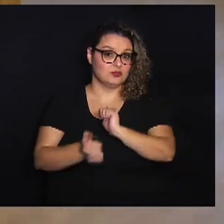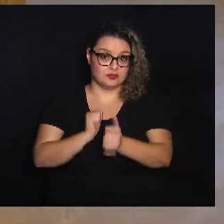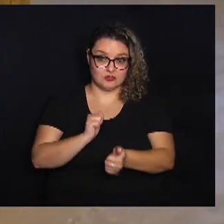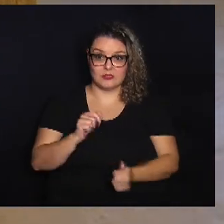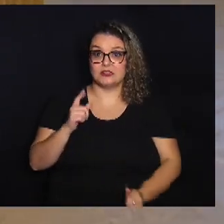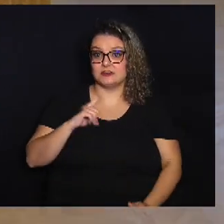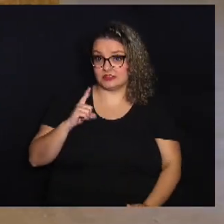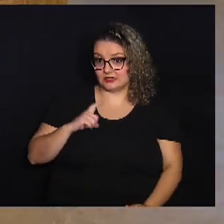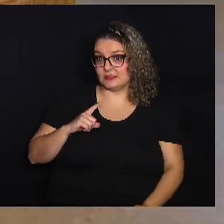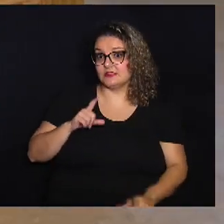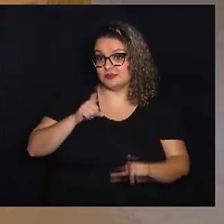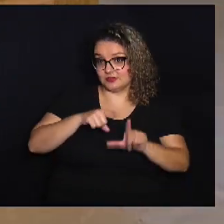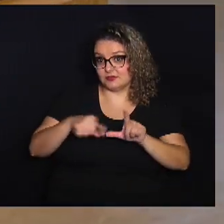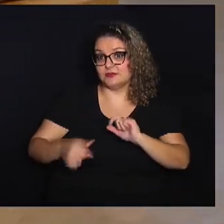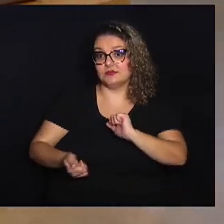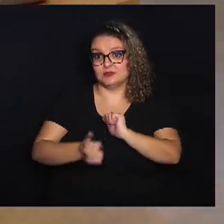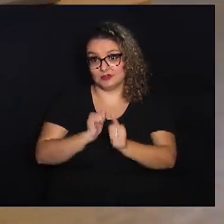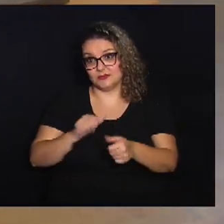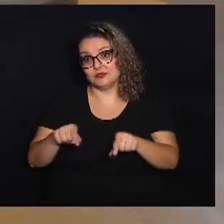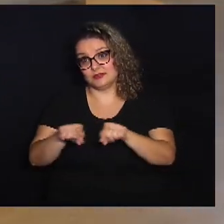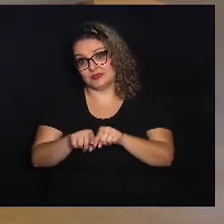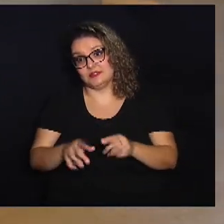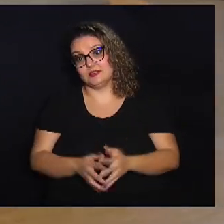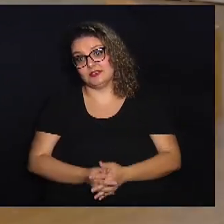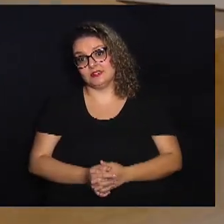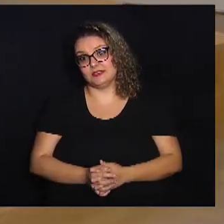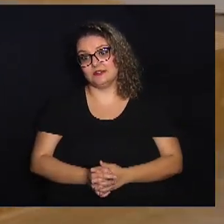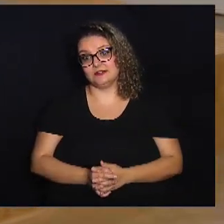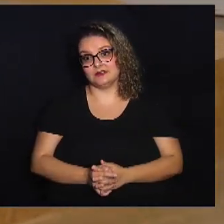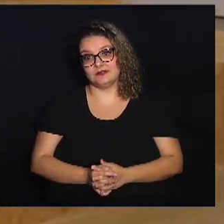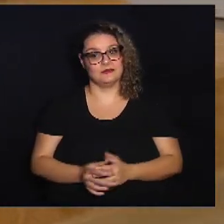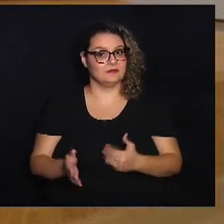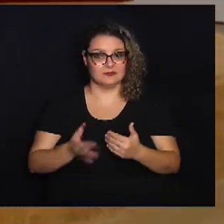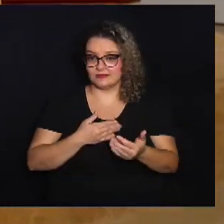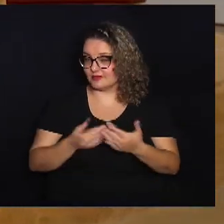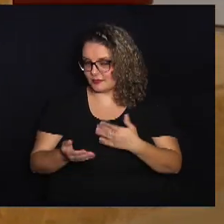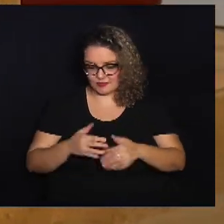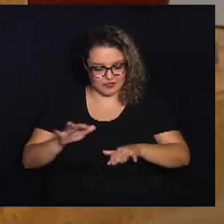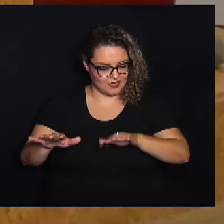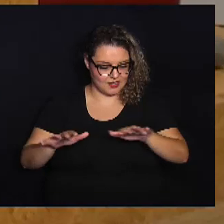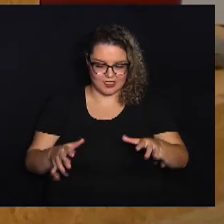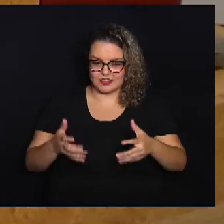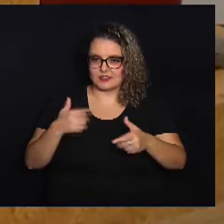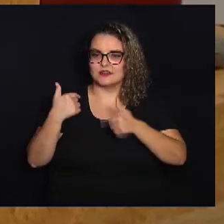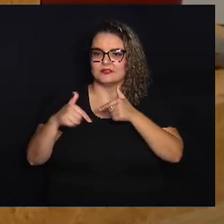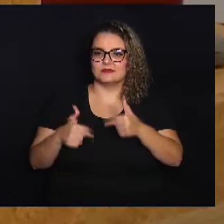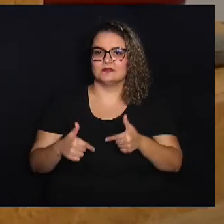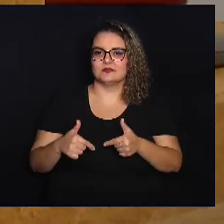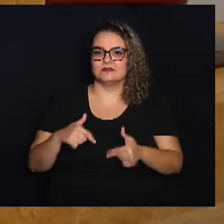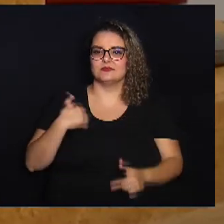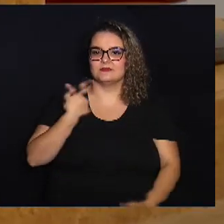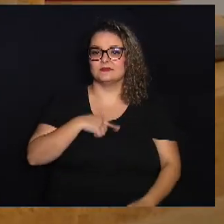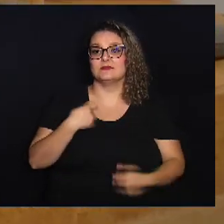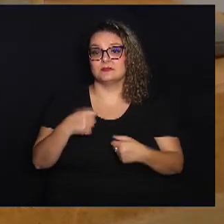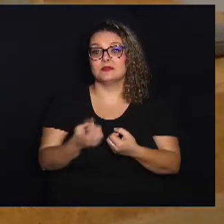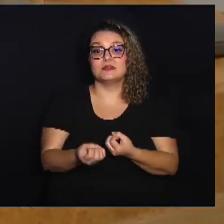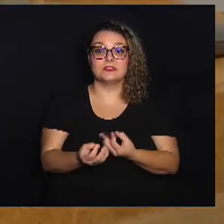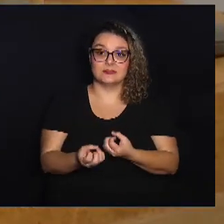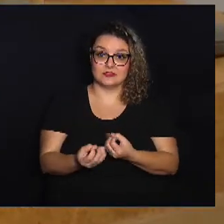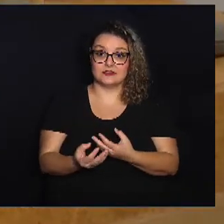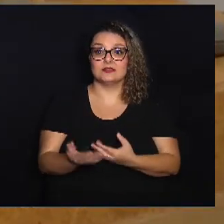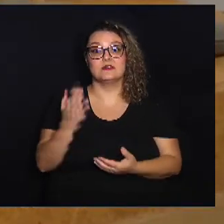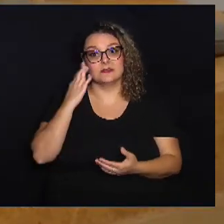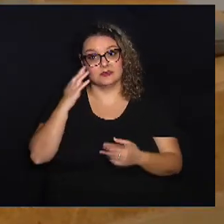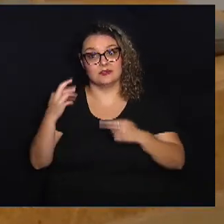muita estatística do esporte também, assim. Então, qualquer área que a pessoa queira trabalhar, a gente precisa muito dos dados e saber analisar